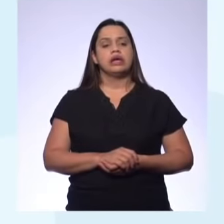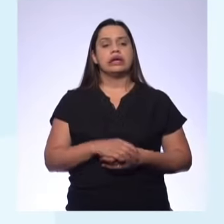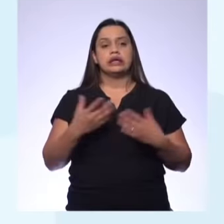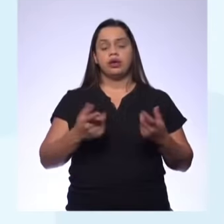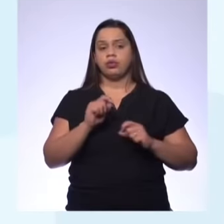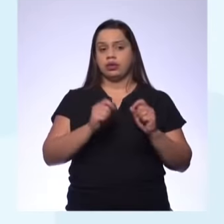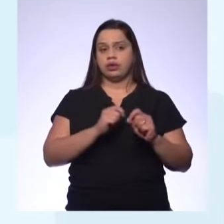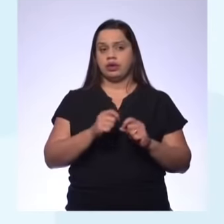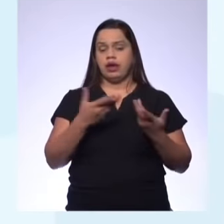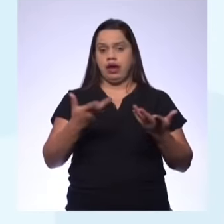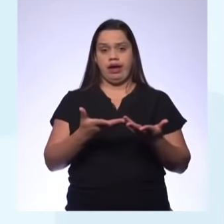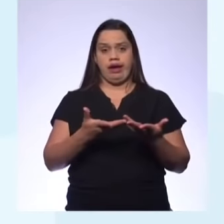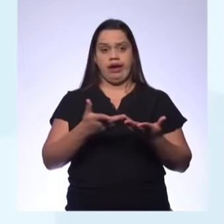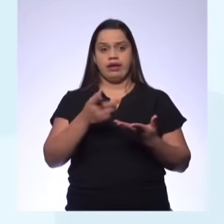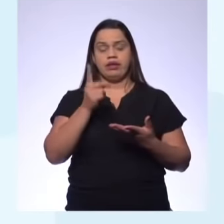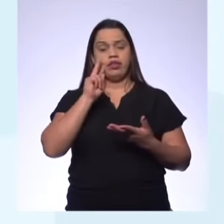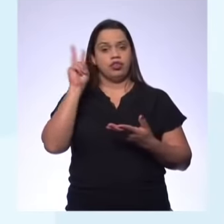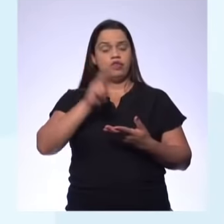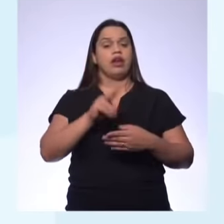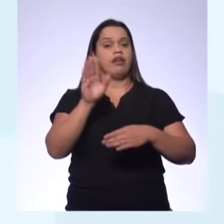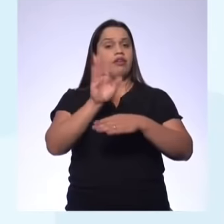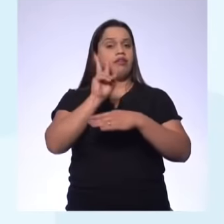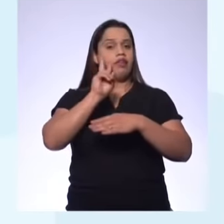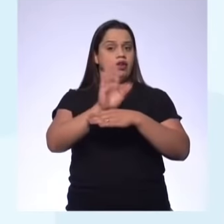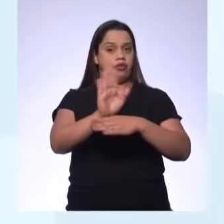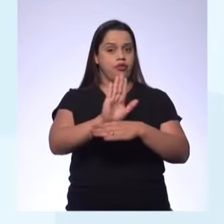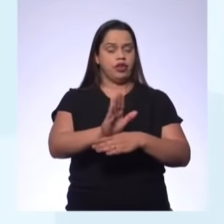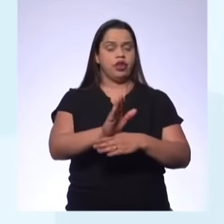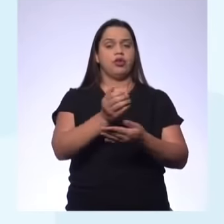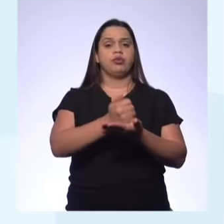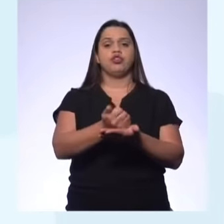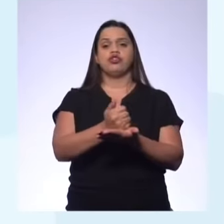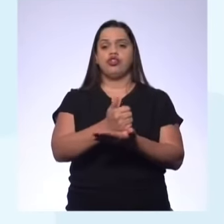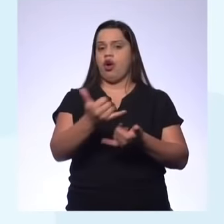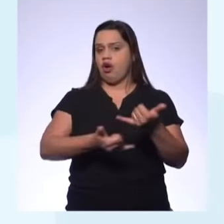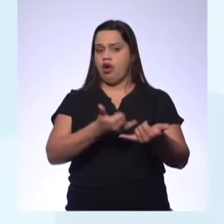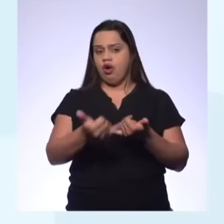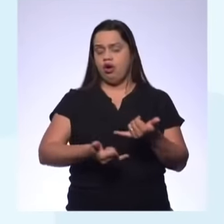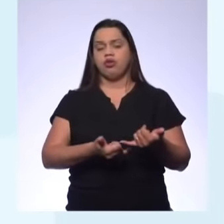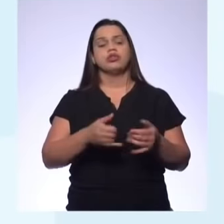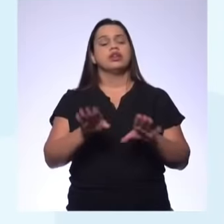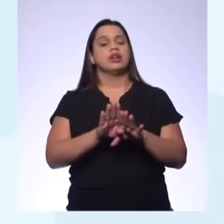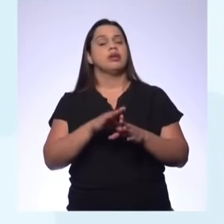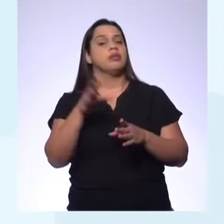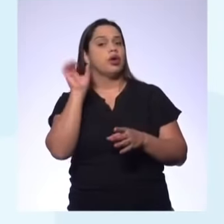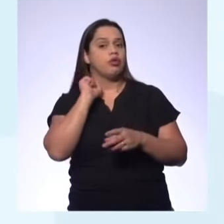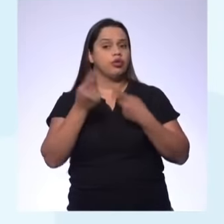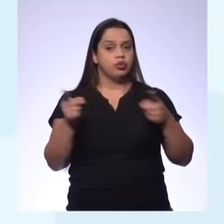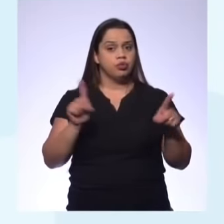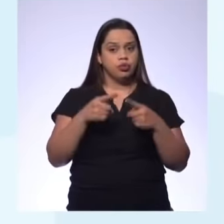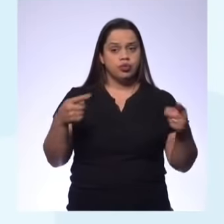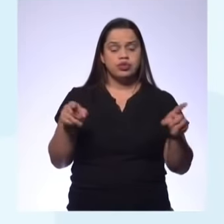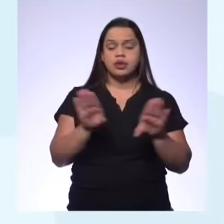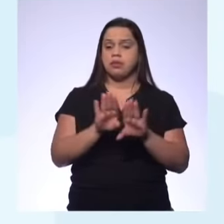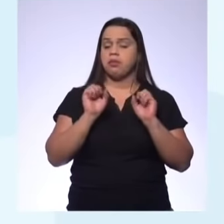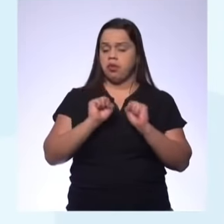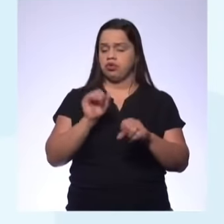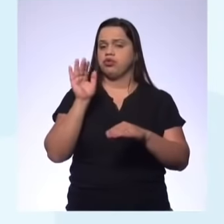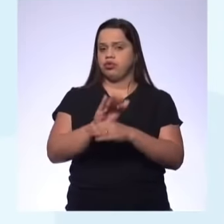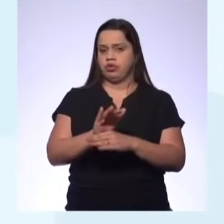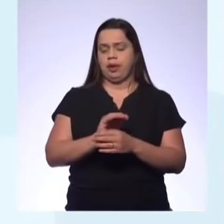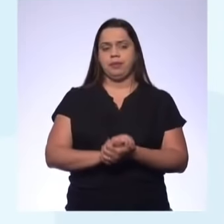assistindo filmes os jogos também tem várias jogos que tem as falas né E pode ajudar bastante